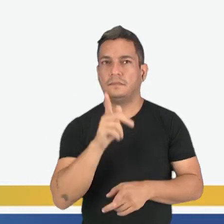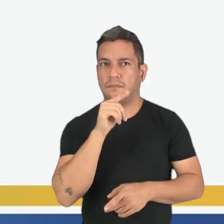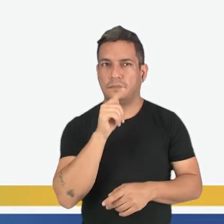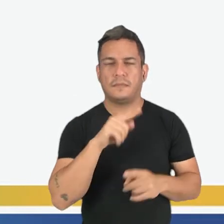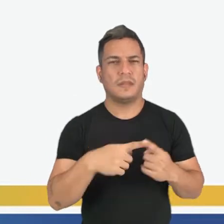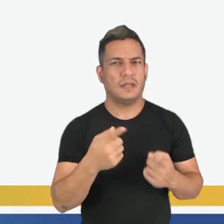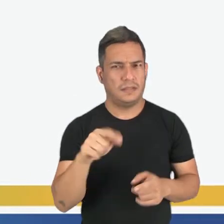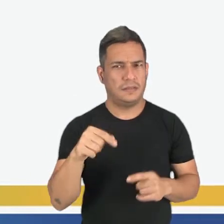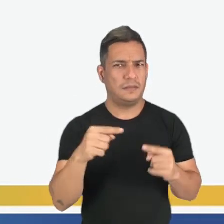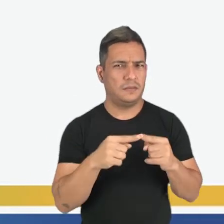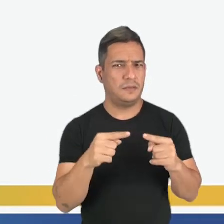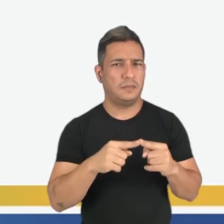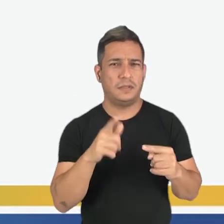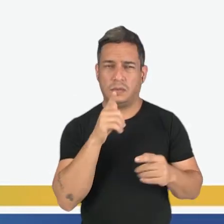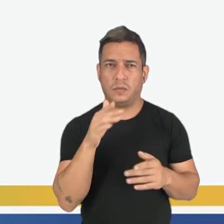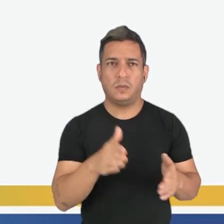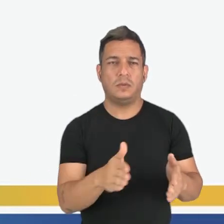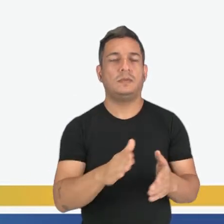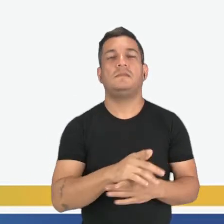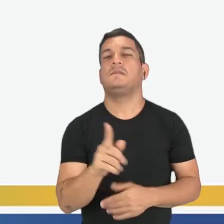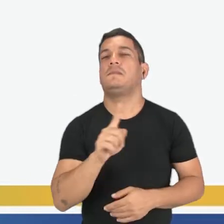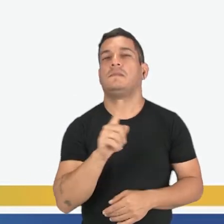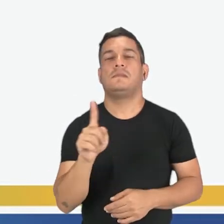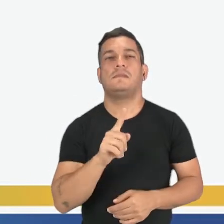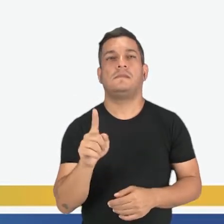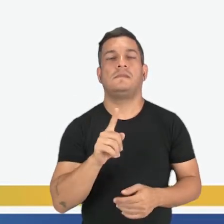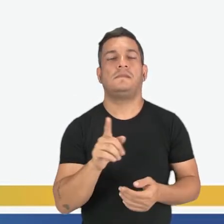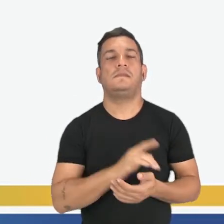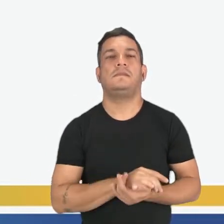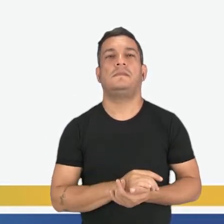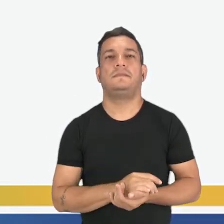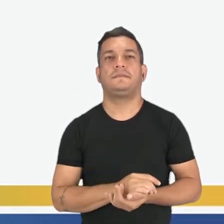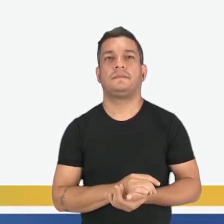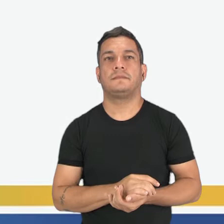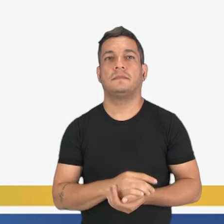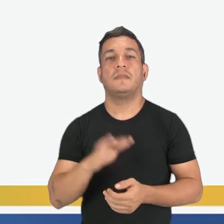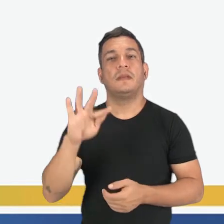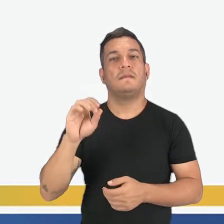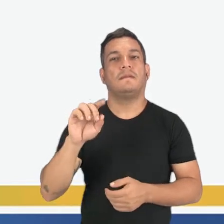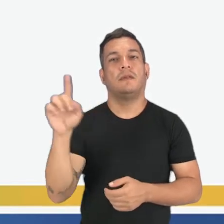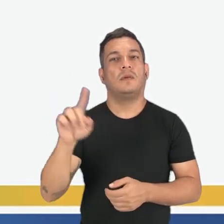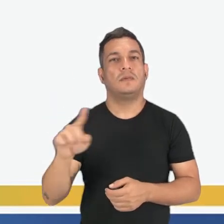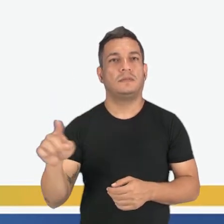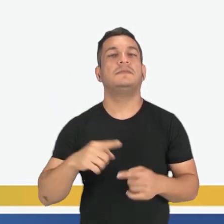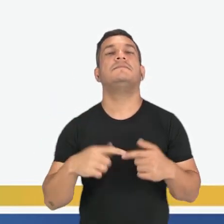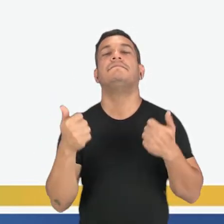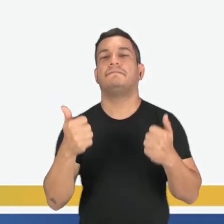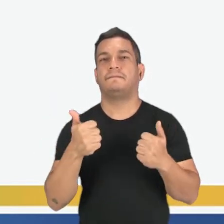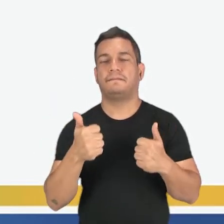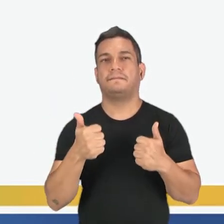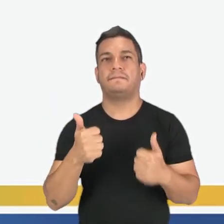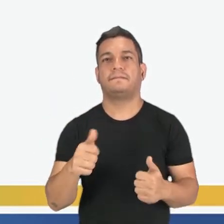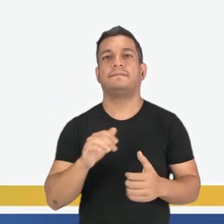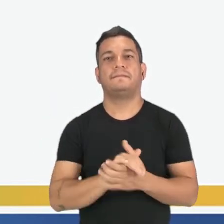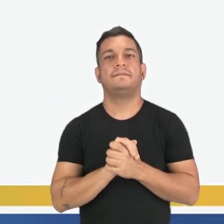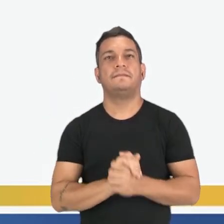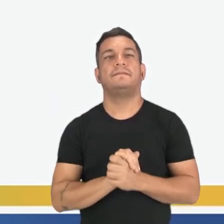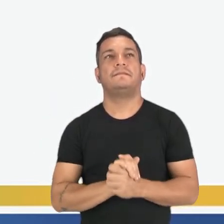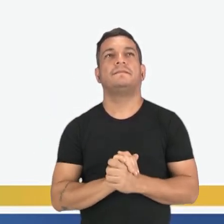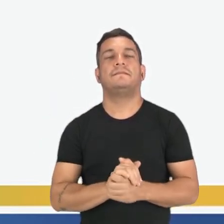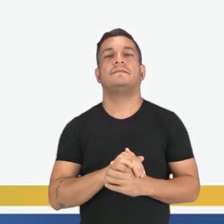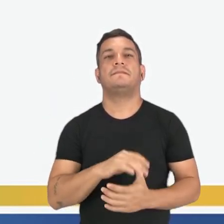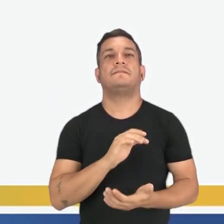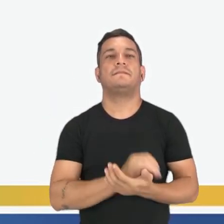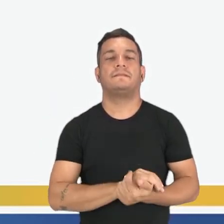mas será que lagoa é parte do rio? Não marca lagoa. E foz? Muito bem, parabéns, está